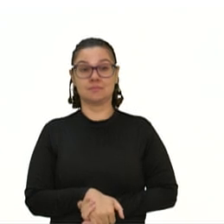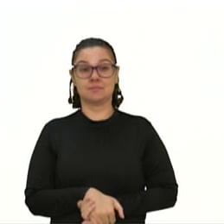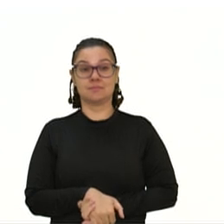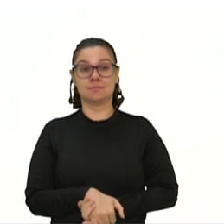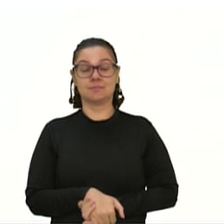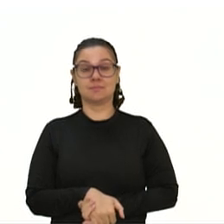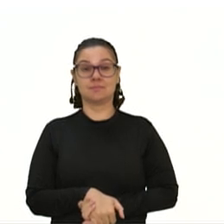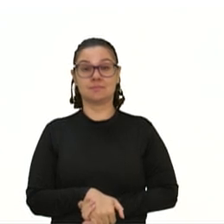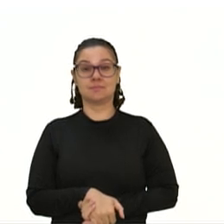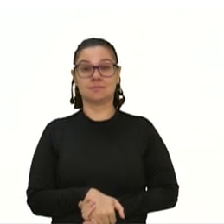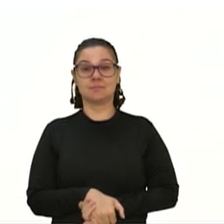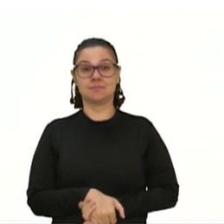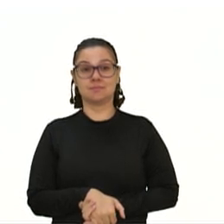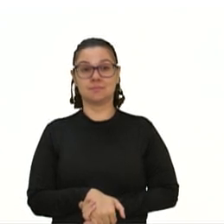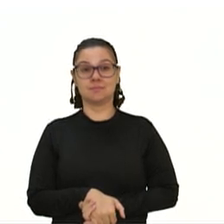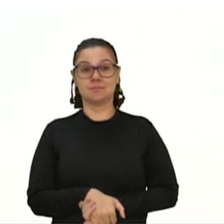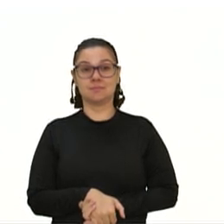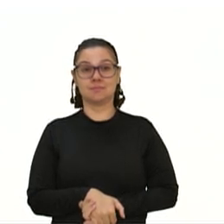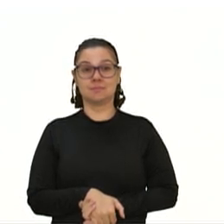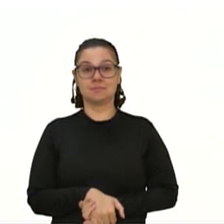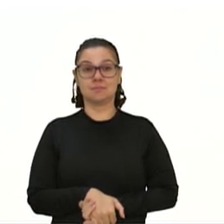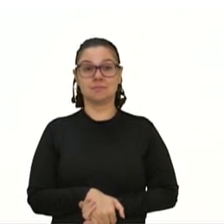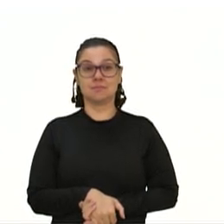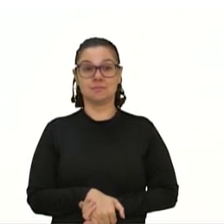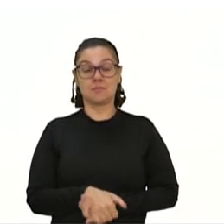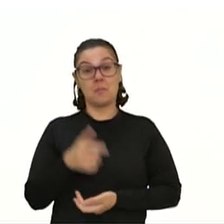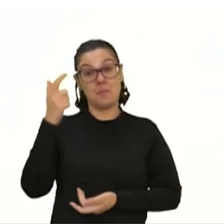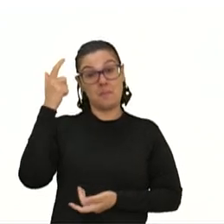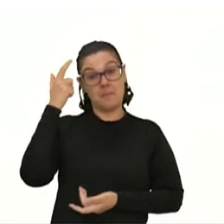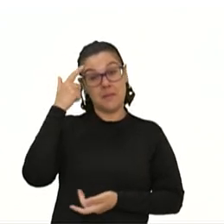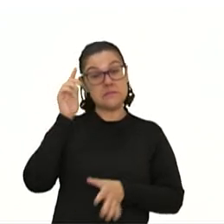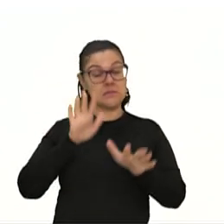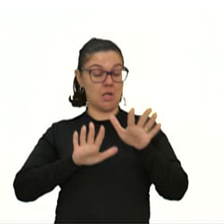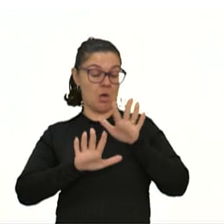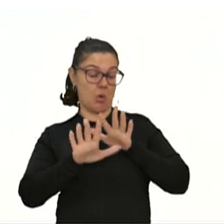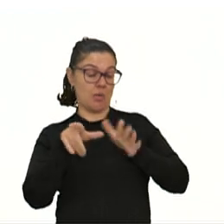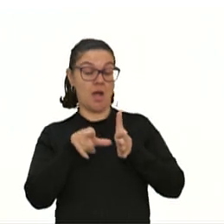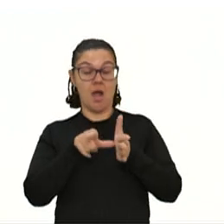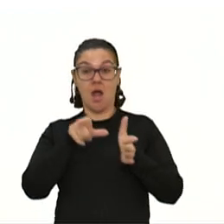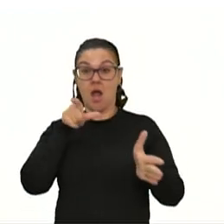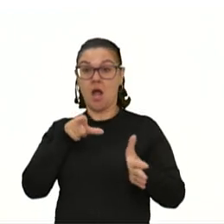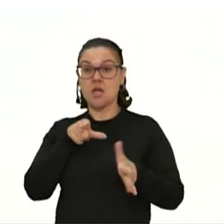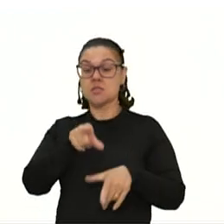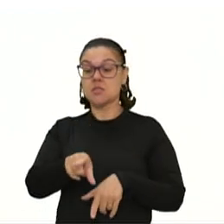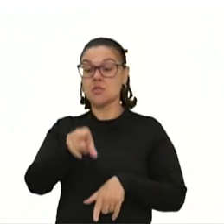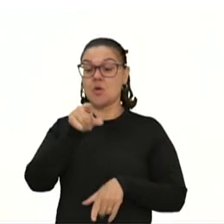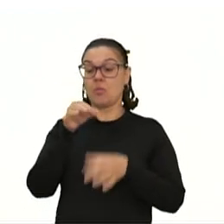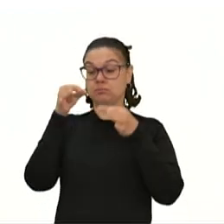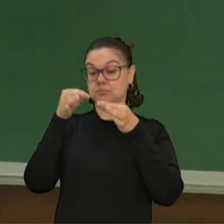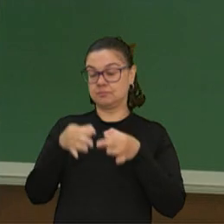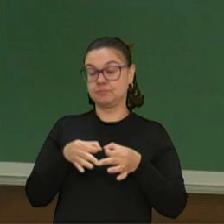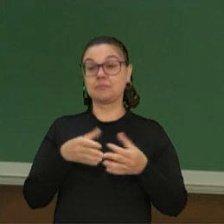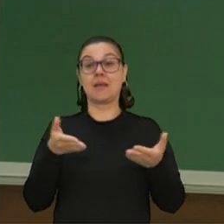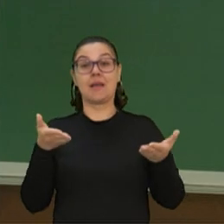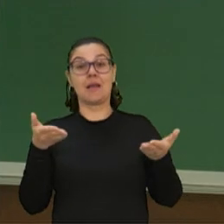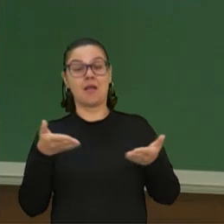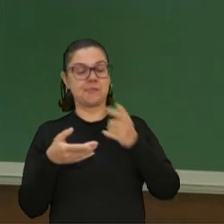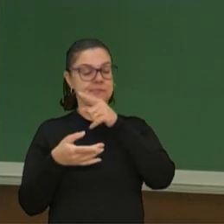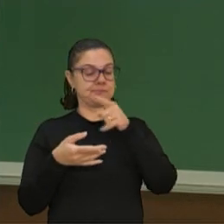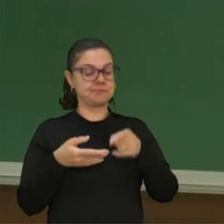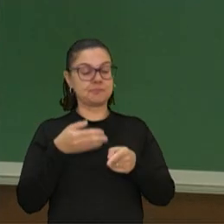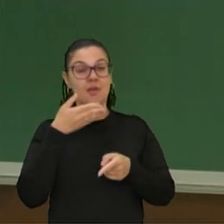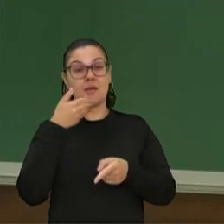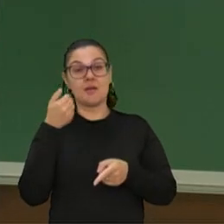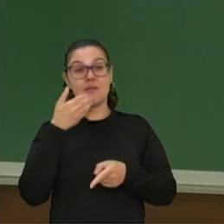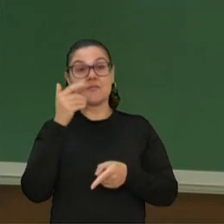have to pensar cuidadosamente antes de tomar uma decisão. Aqui já está fácil